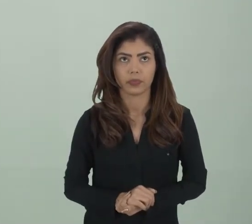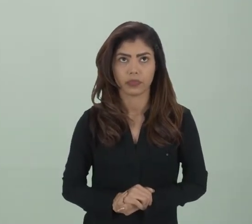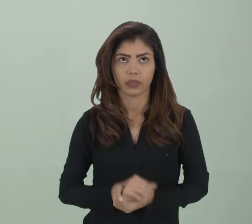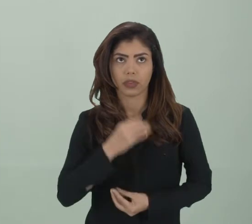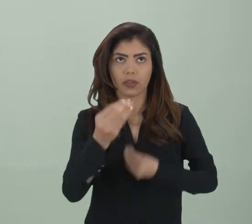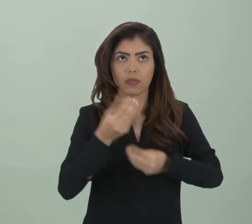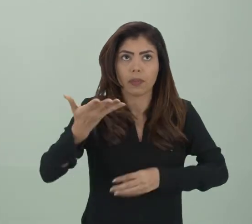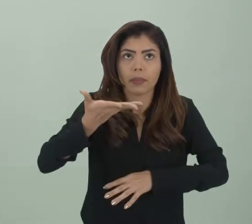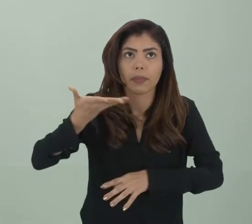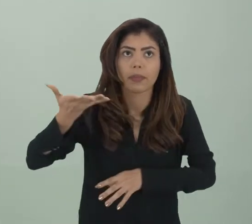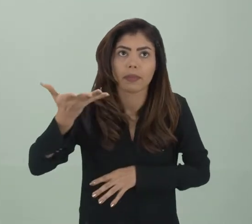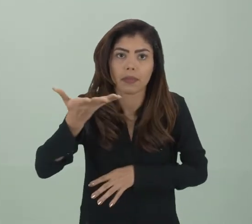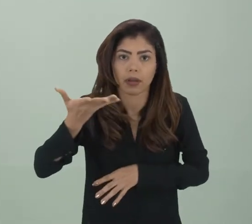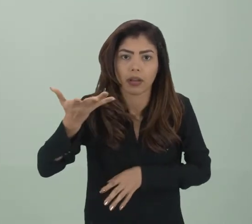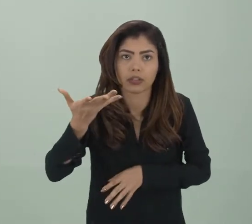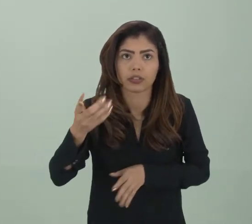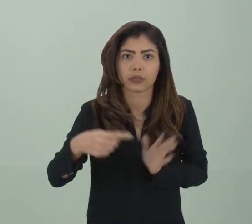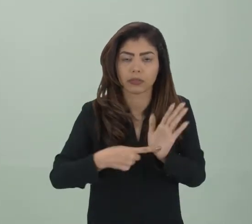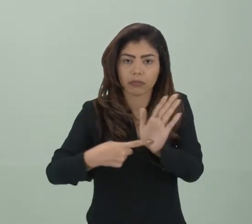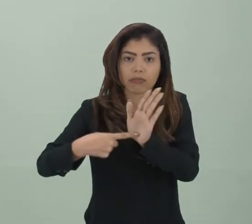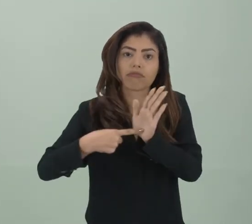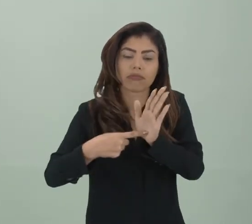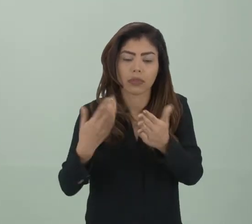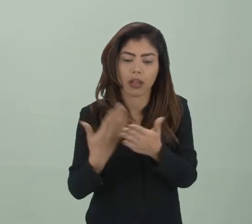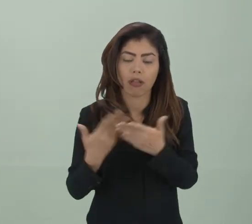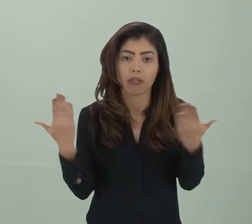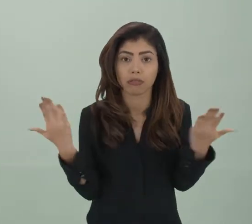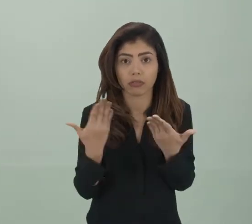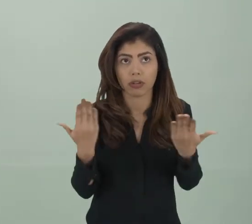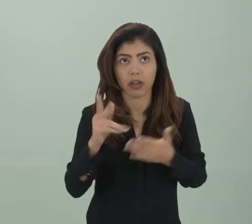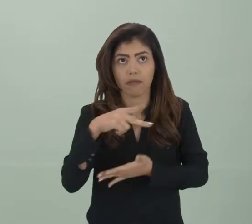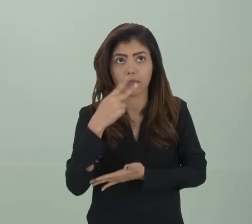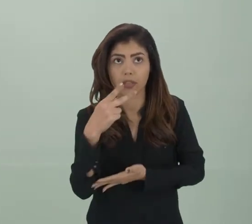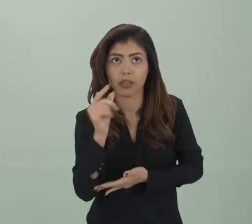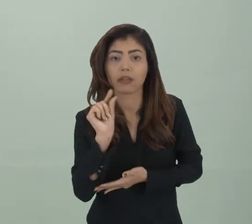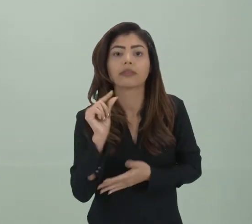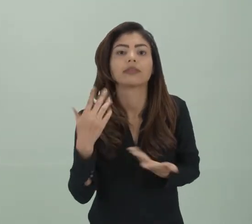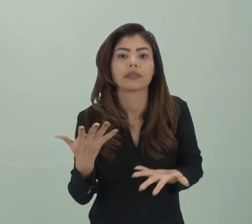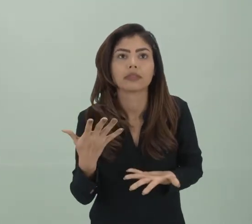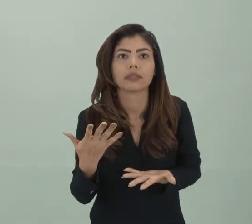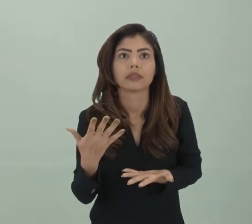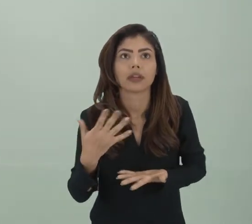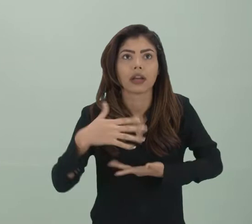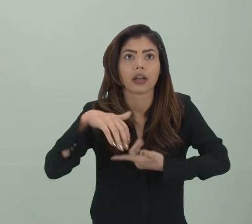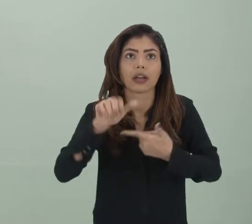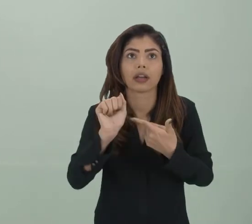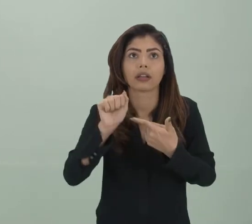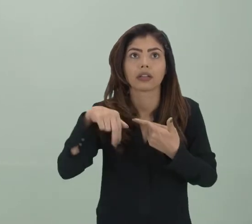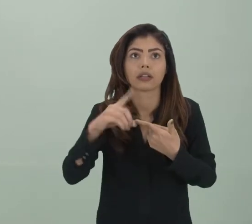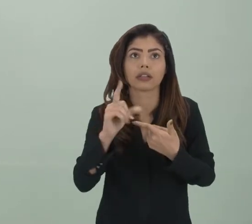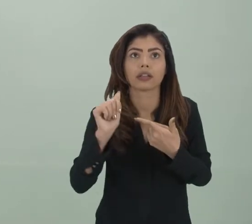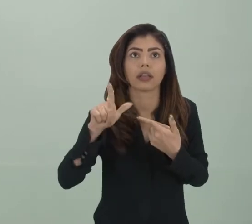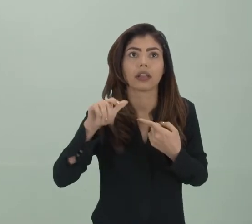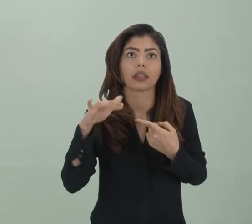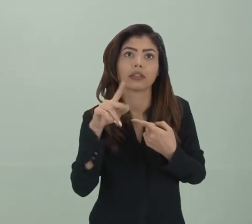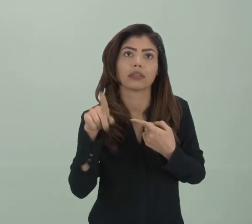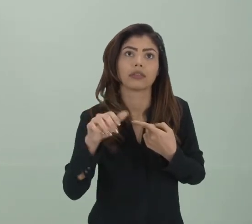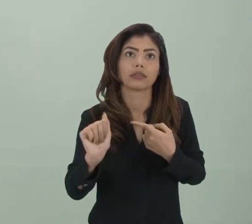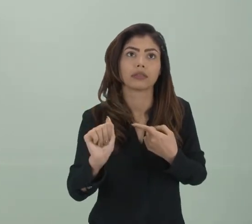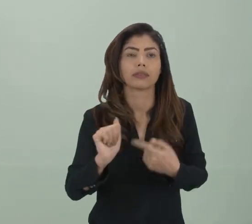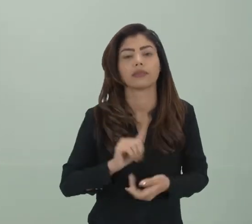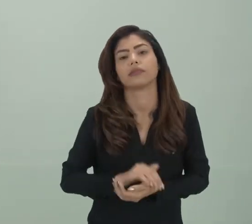Como base fundamentada para a nossa aula de hoje, nós vamos falar sobre a variante andaluça.